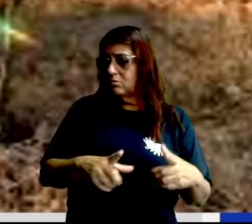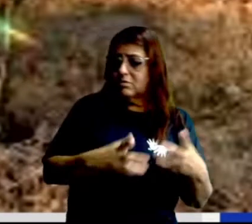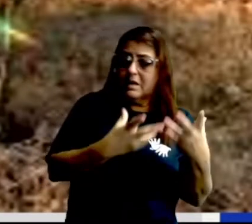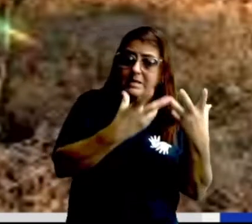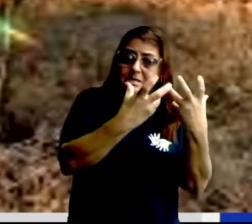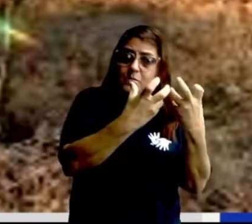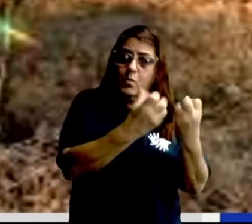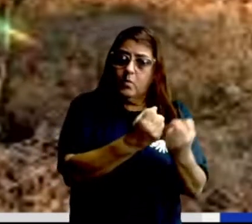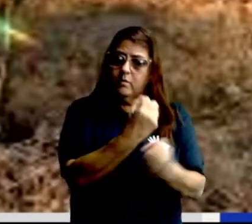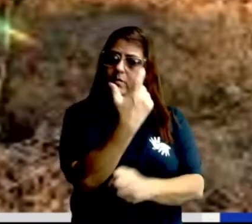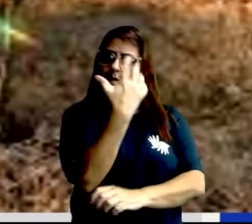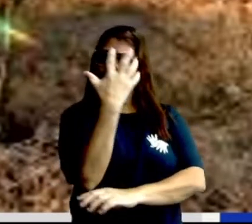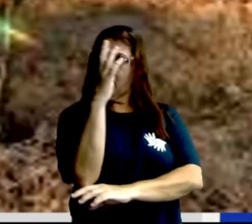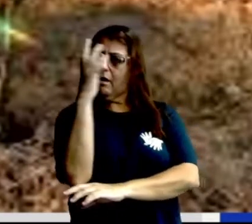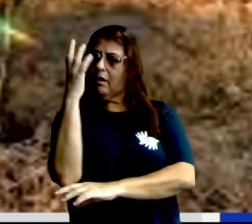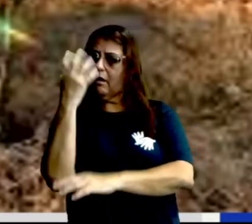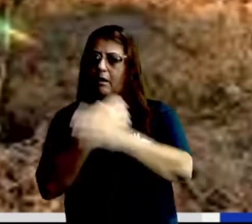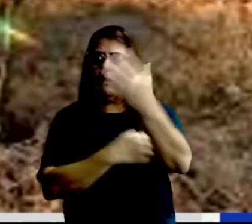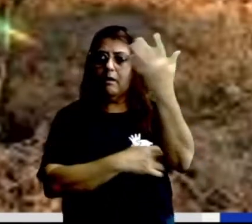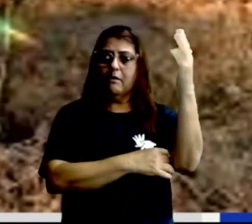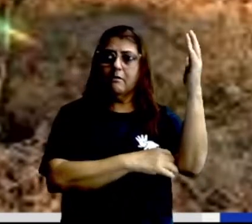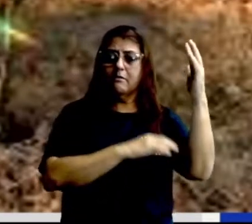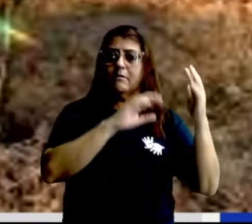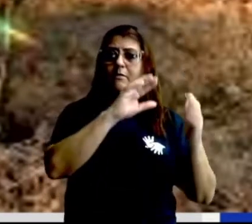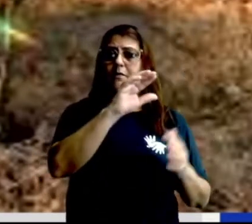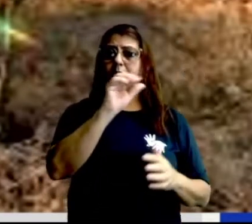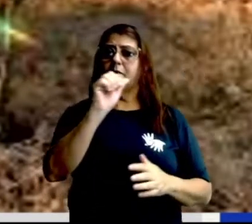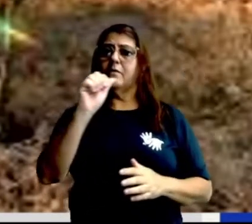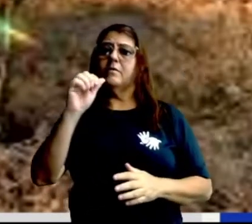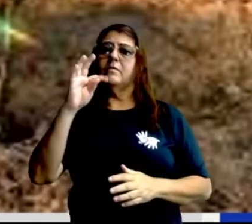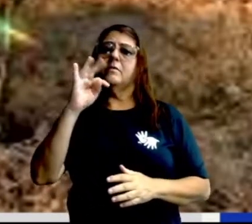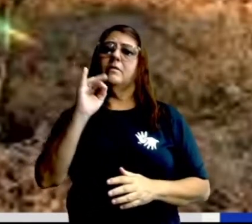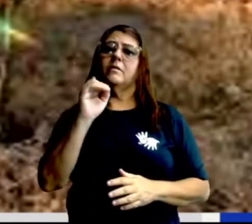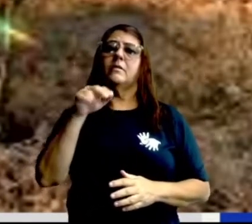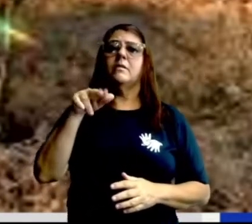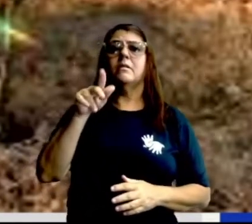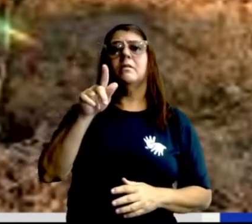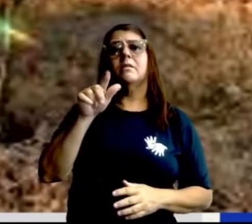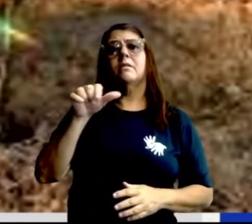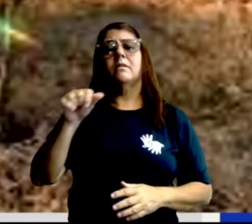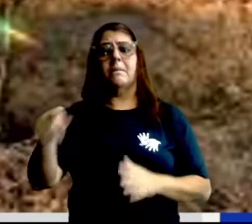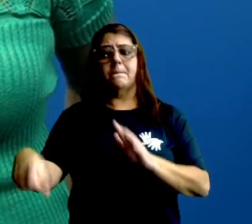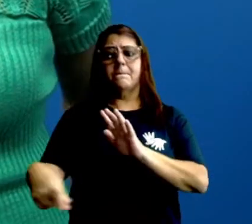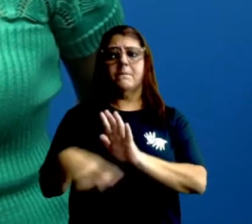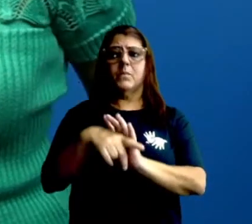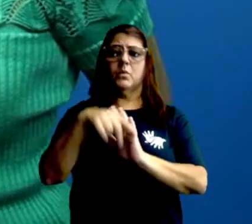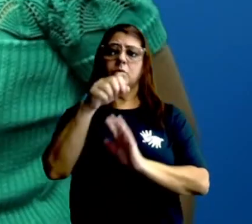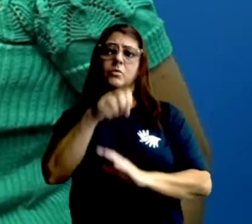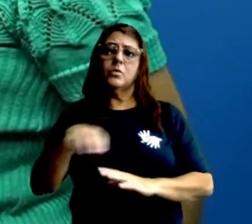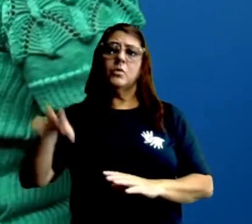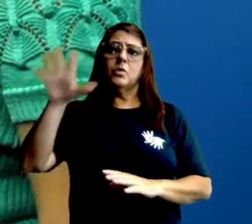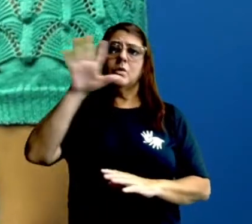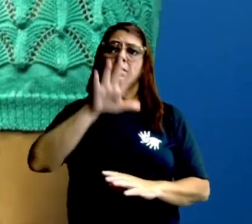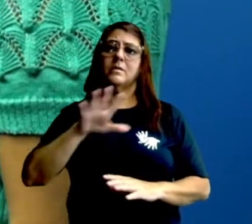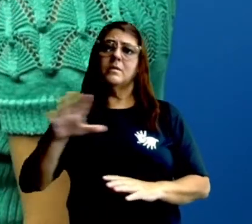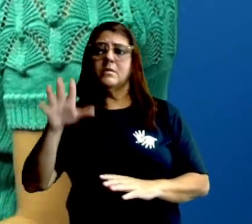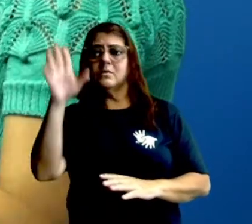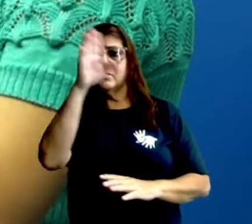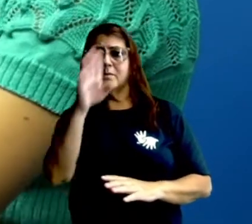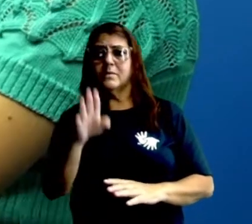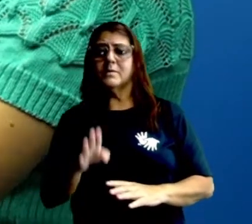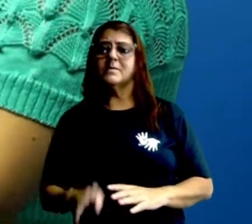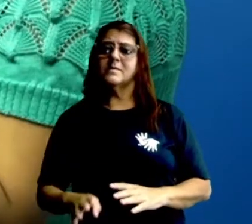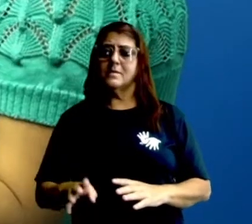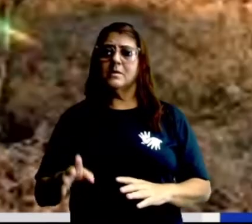aí nós temos aí uma imagem de uma Caatinga né que é muito predominante aqui do nordeste brasileiro e aí nós vamos